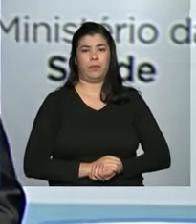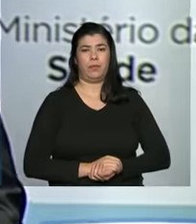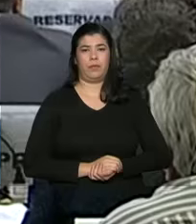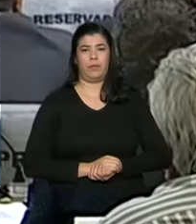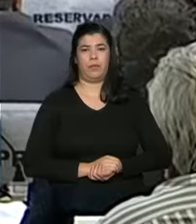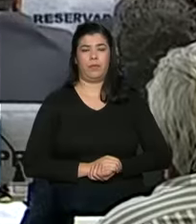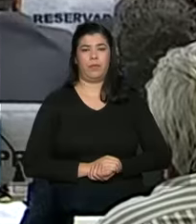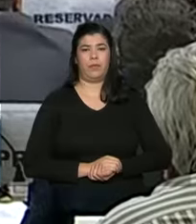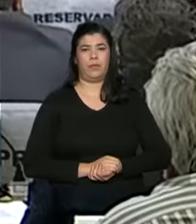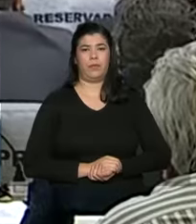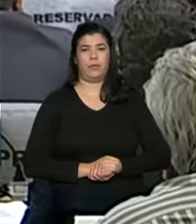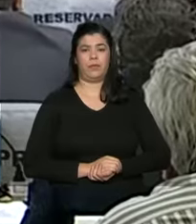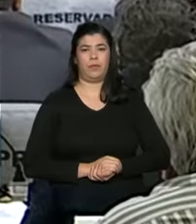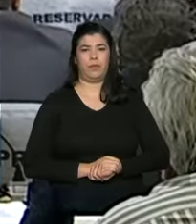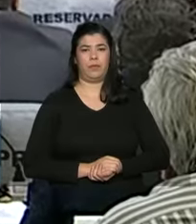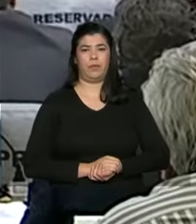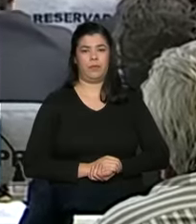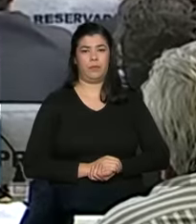abrir